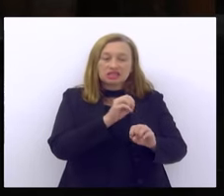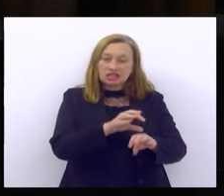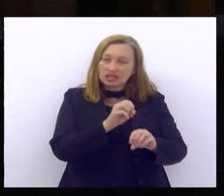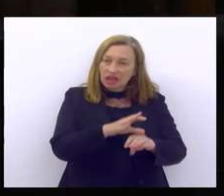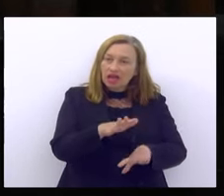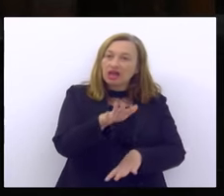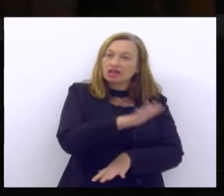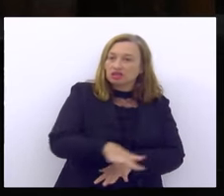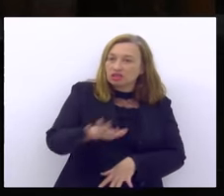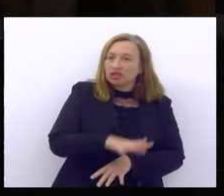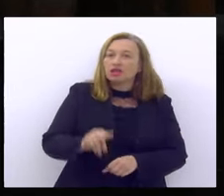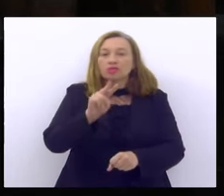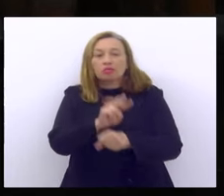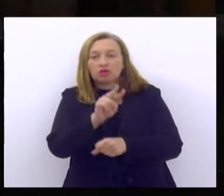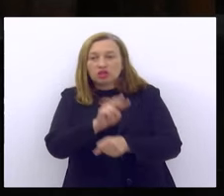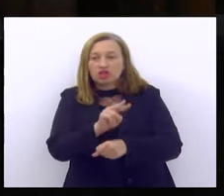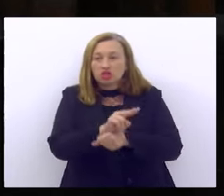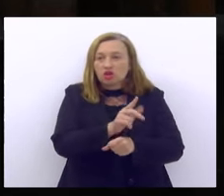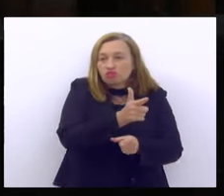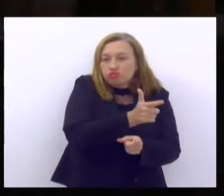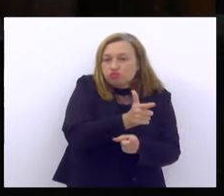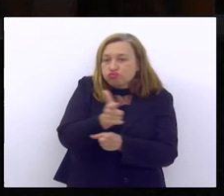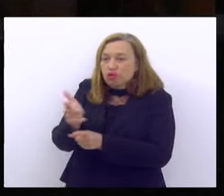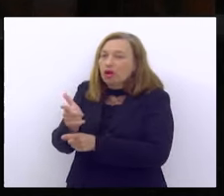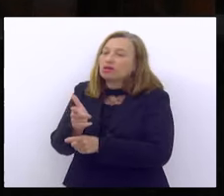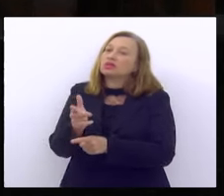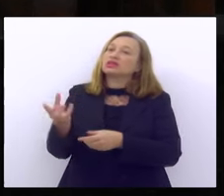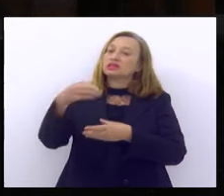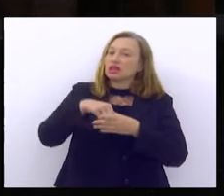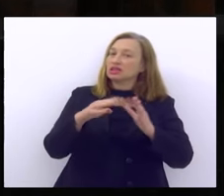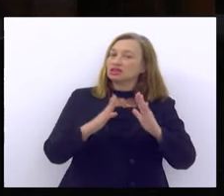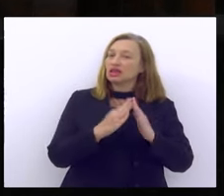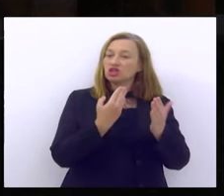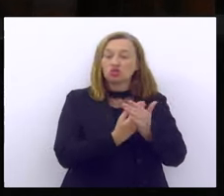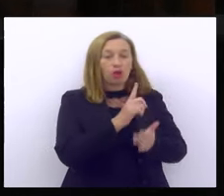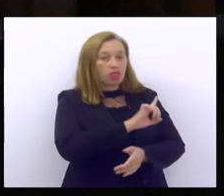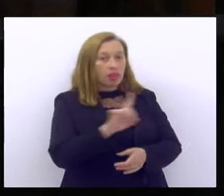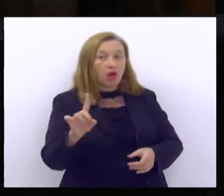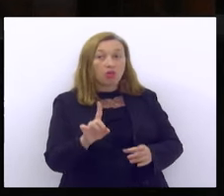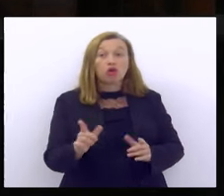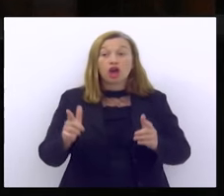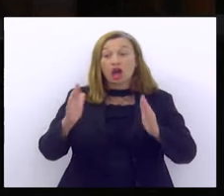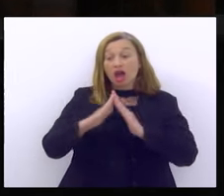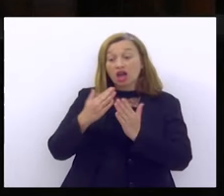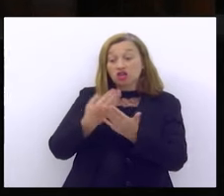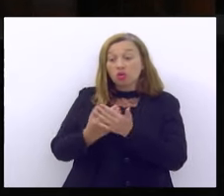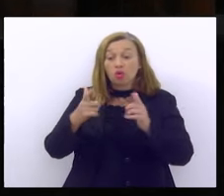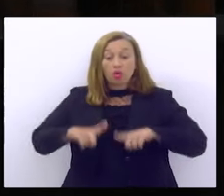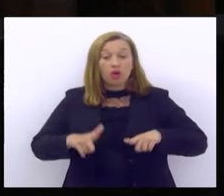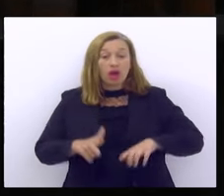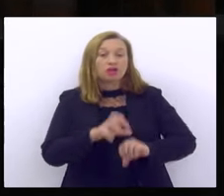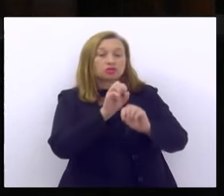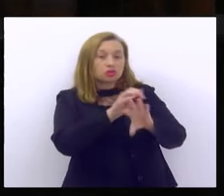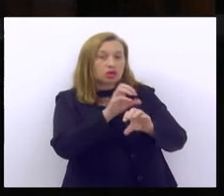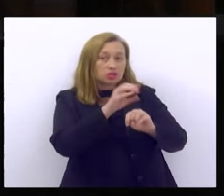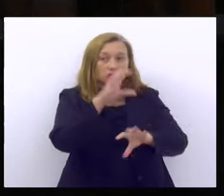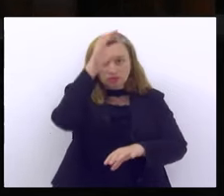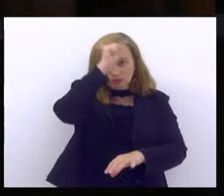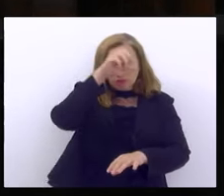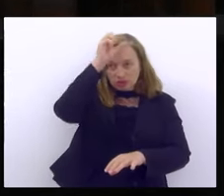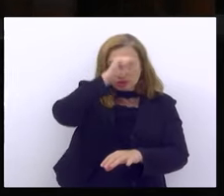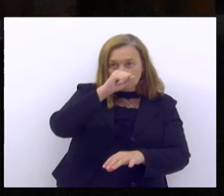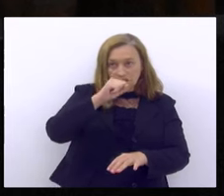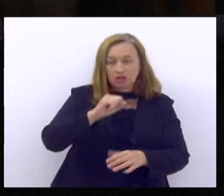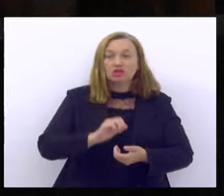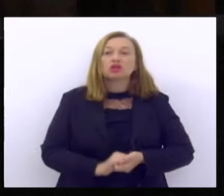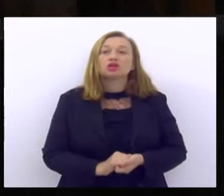proteger de tiroteios que nós queremos ensinar na escola. Escola é um ambiente de educação, de aprendizado, de geração